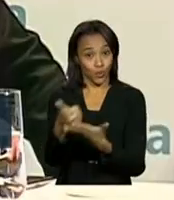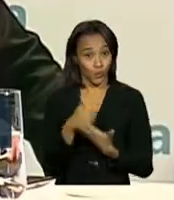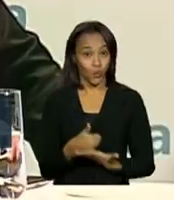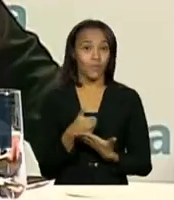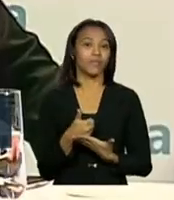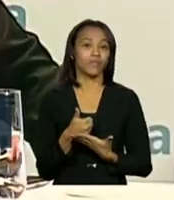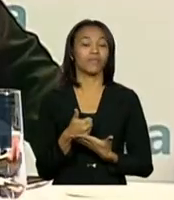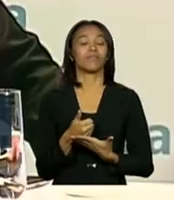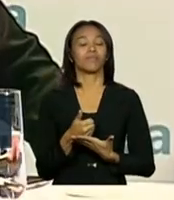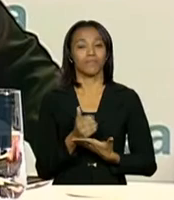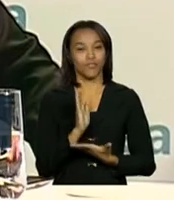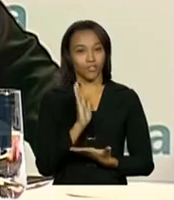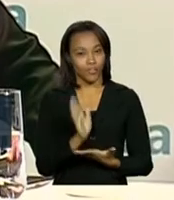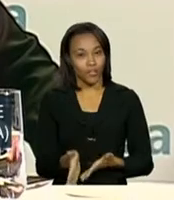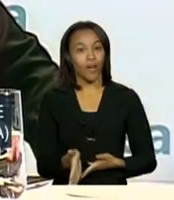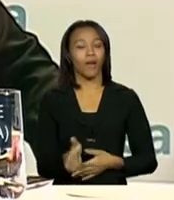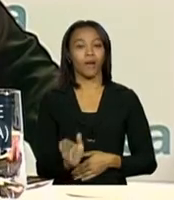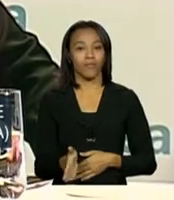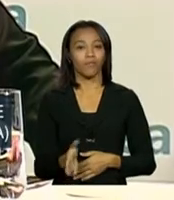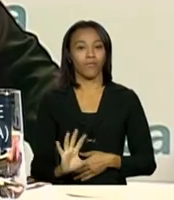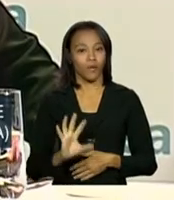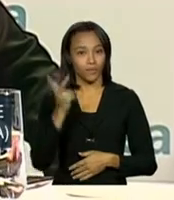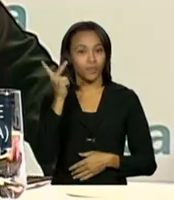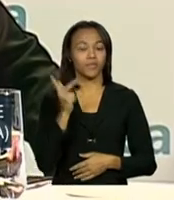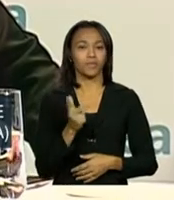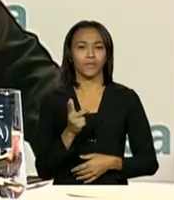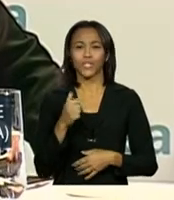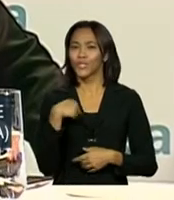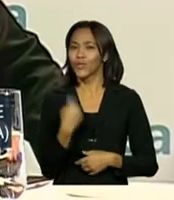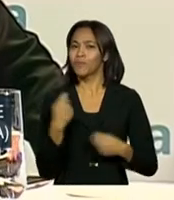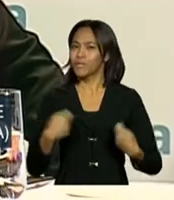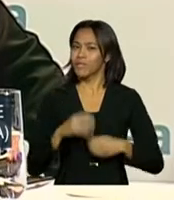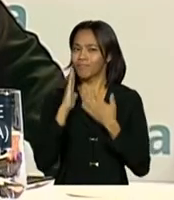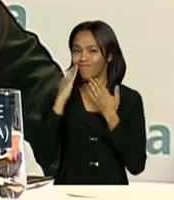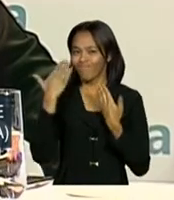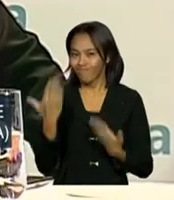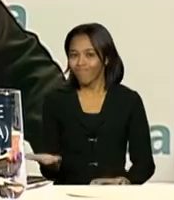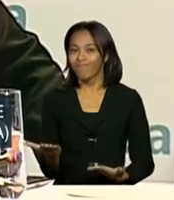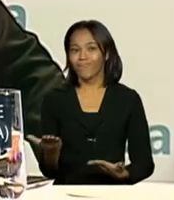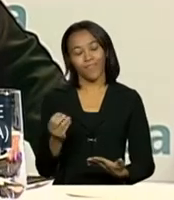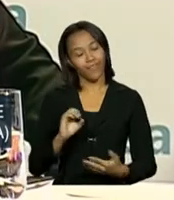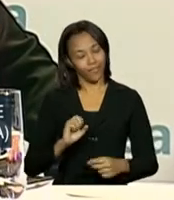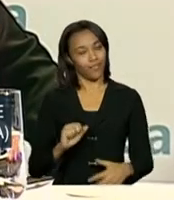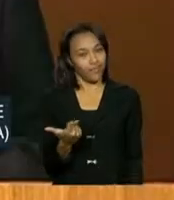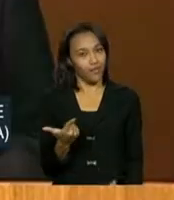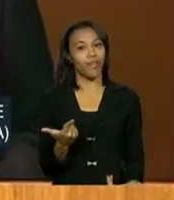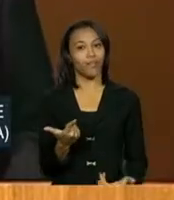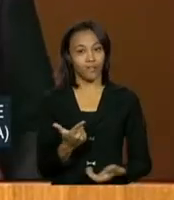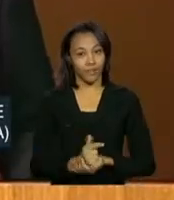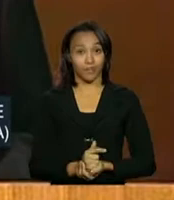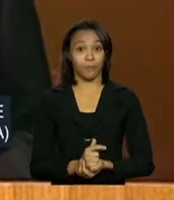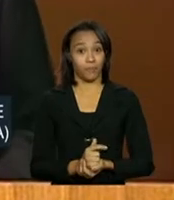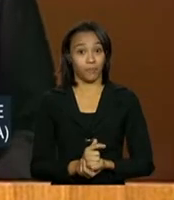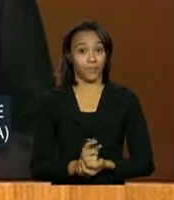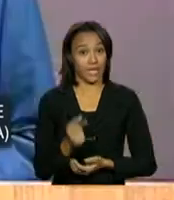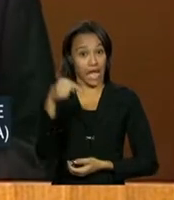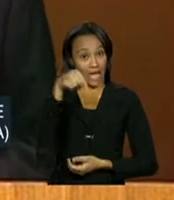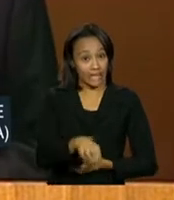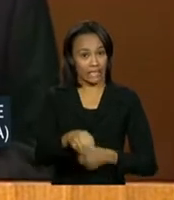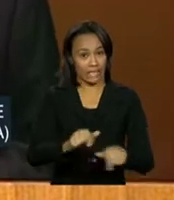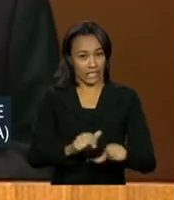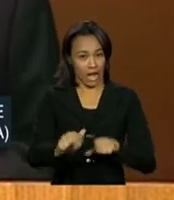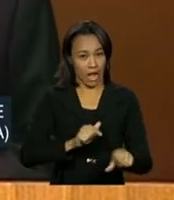uma contribuição que nós devemos agradecer. É claro que nesse trabalho, nesse